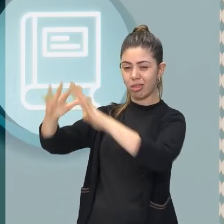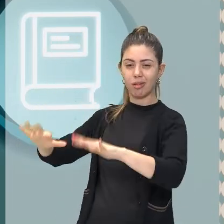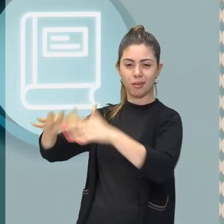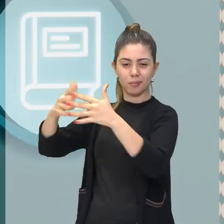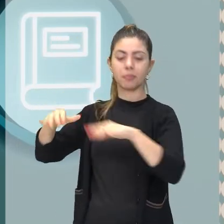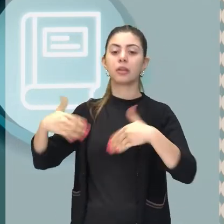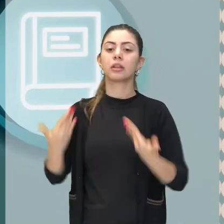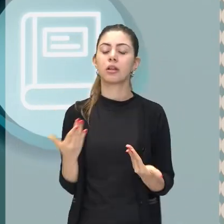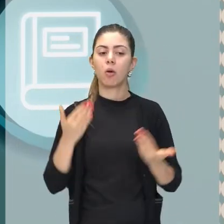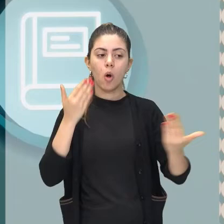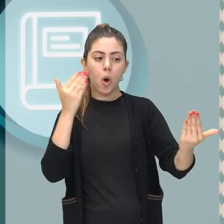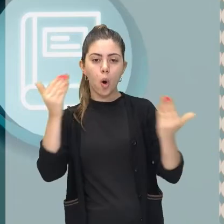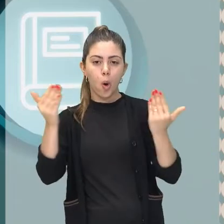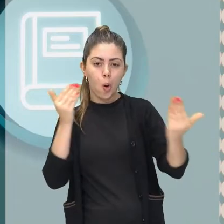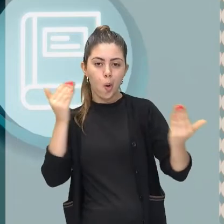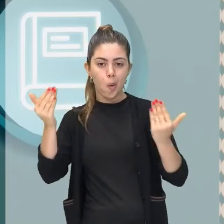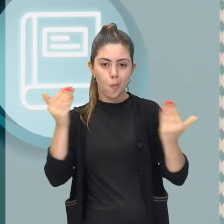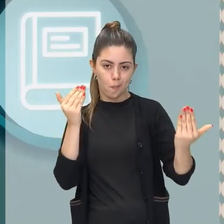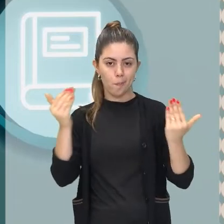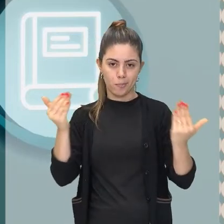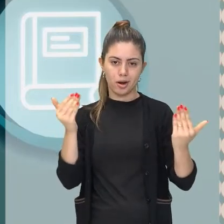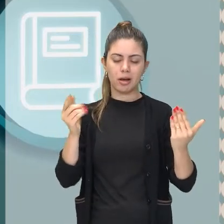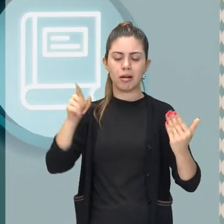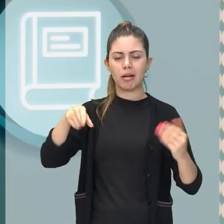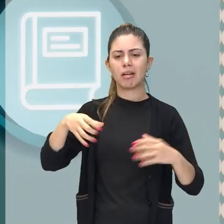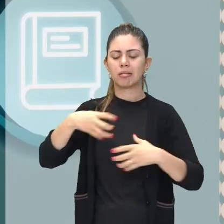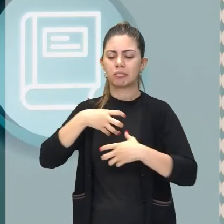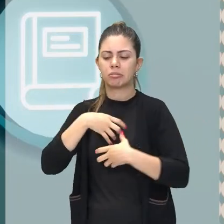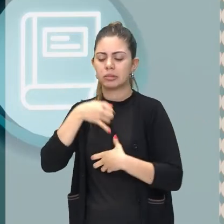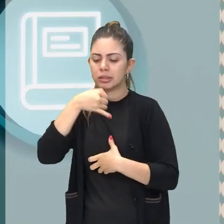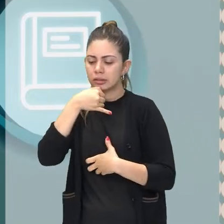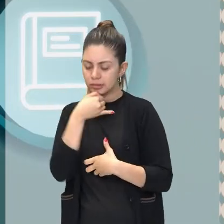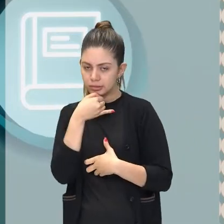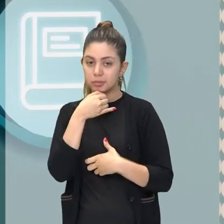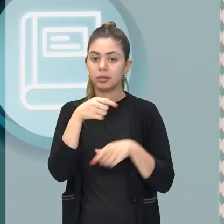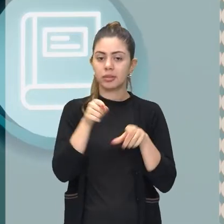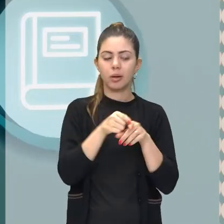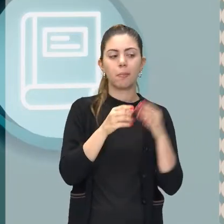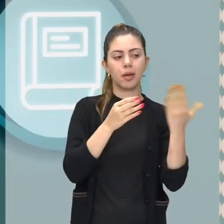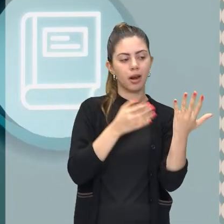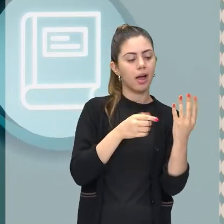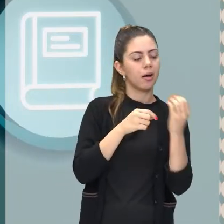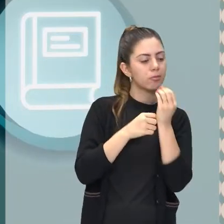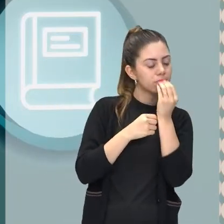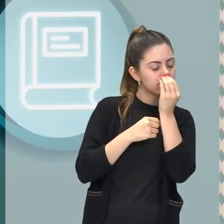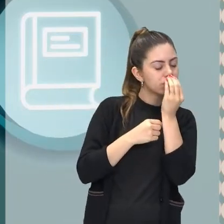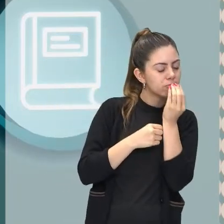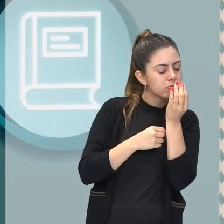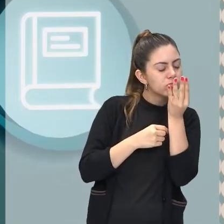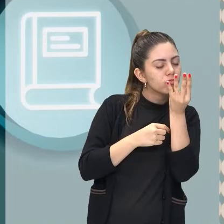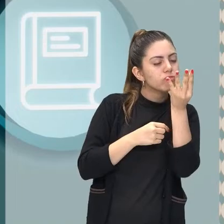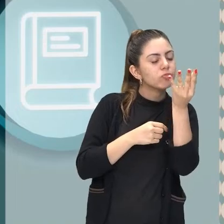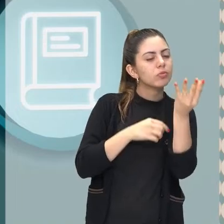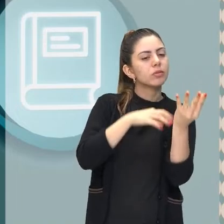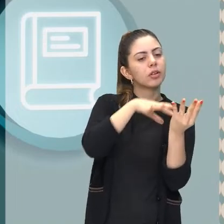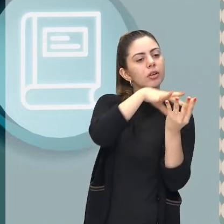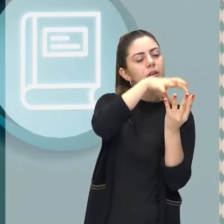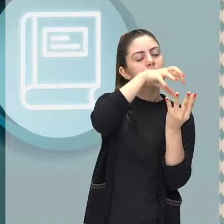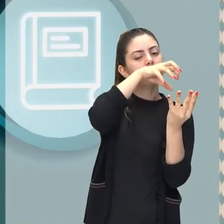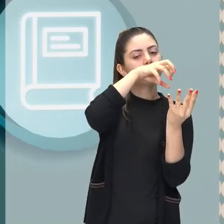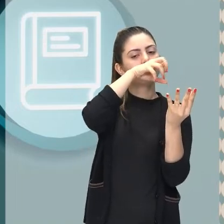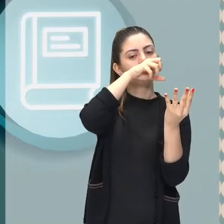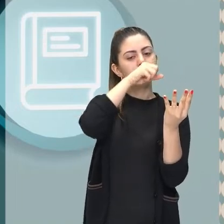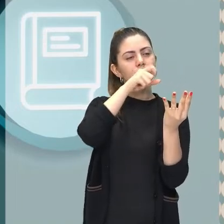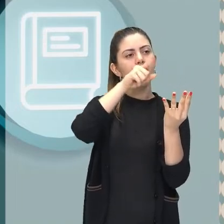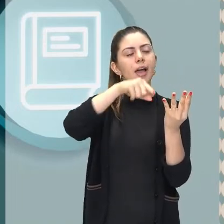ele compara esse momento de muita tristeza ao desabrochar de uma rosa, que quando abre, ao invés de exalar